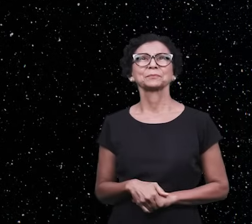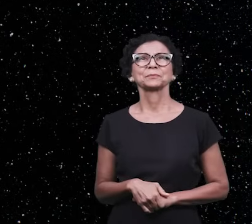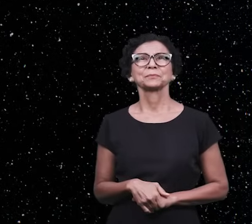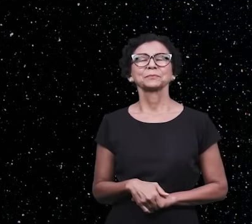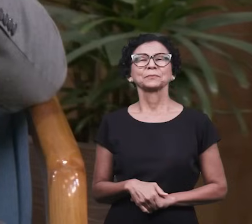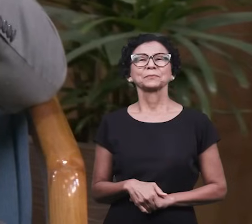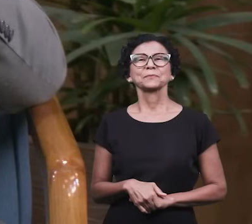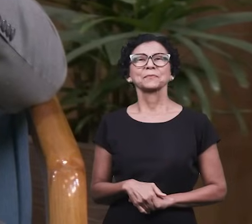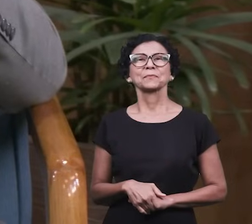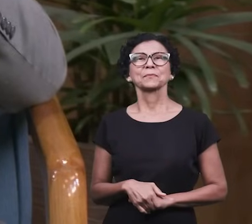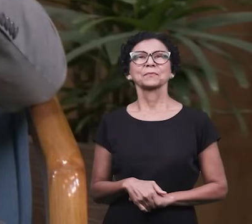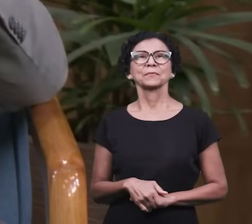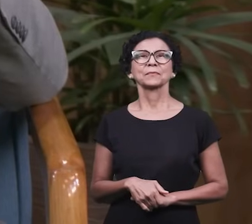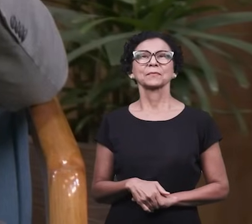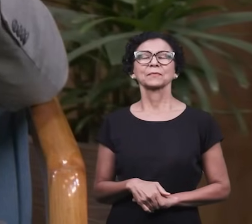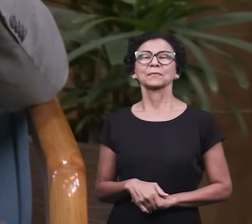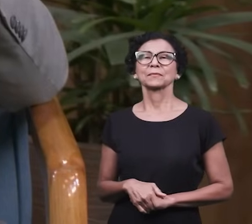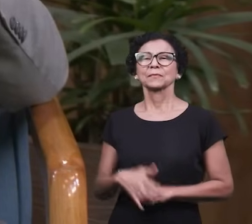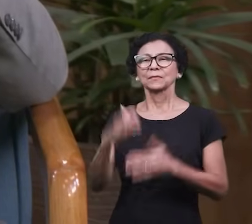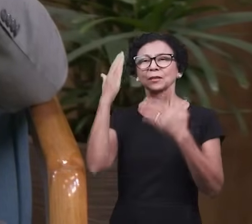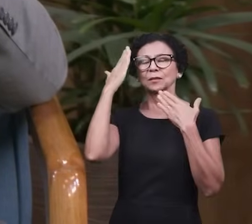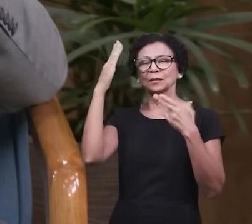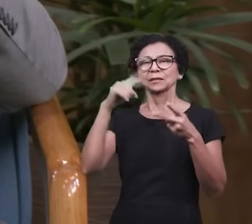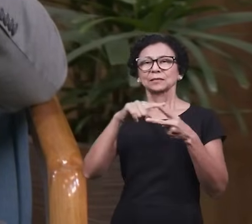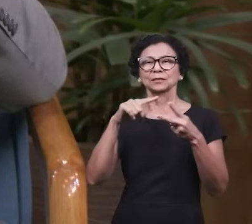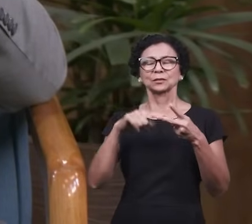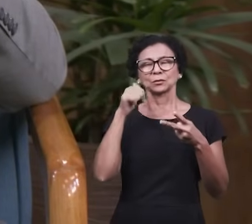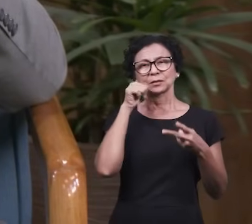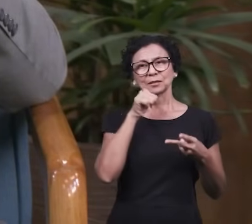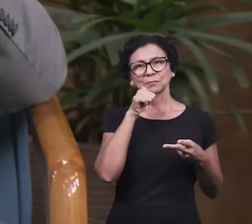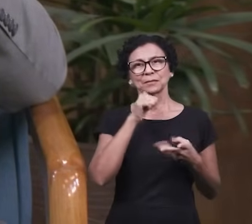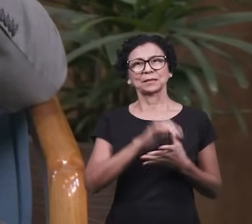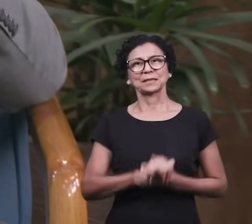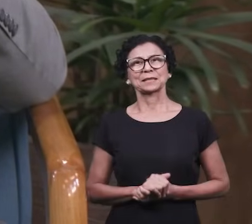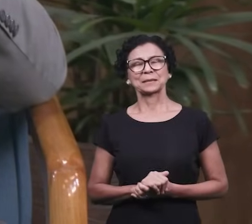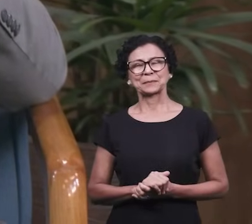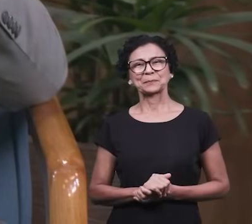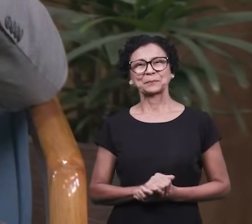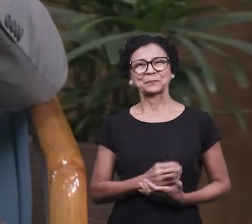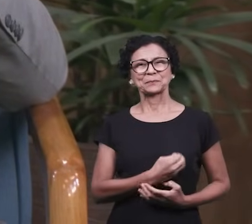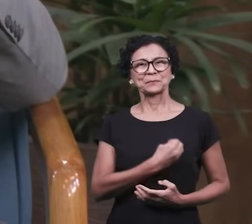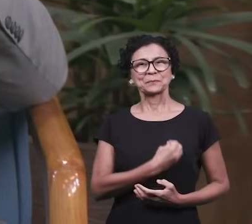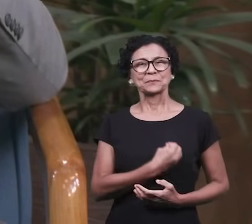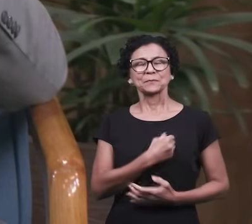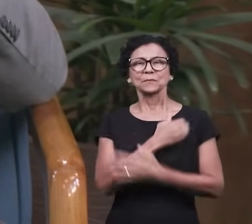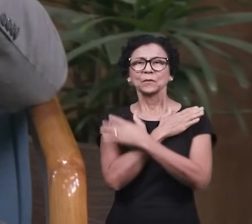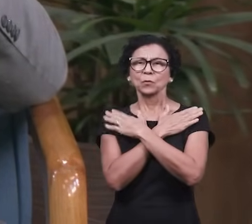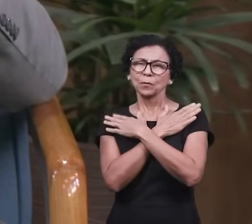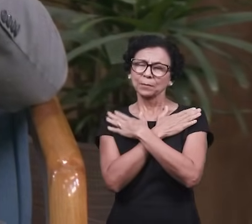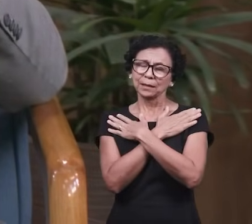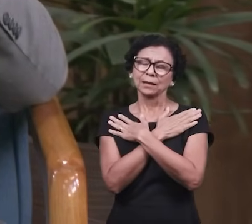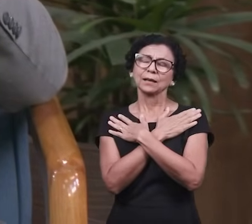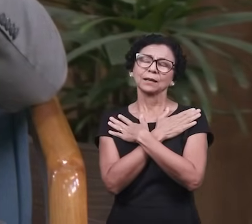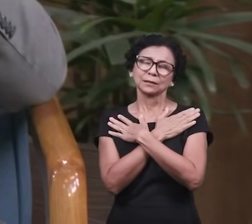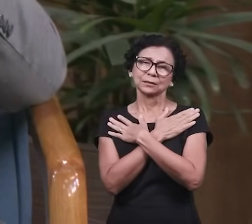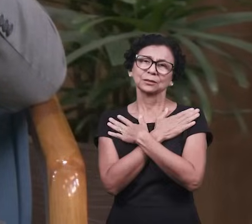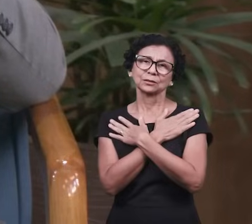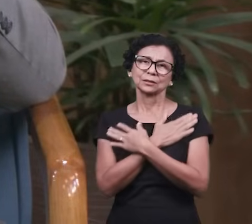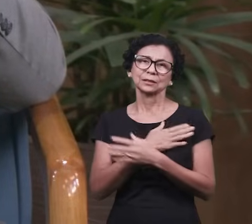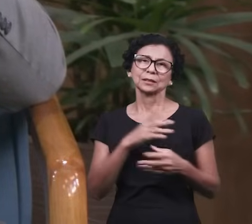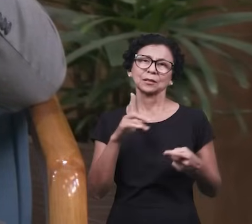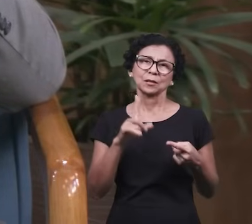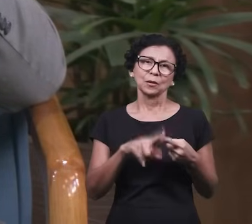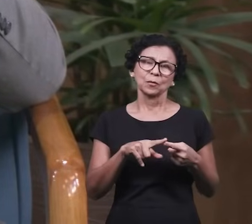Senhor Jesus. Glória a Jesus. Obrigado, Letícia. Obrigado, Aniele, pela participação de vocês. Um abraço aos irmãos, tanto de Curitiba quanto aí